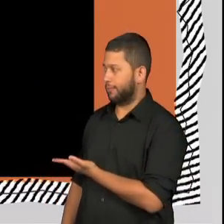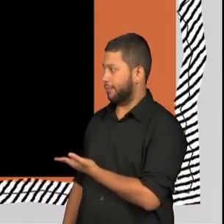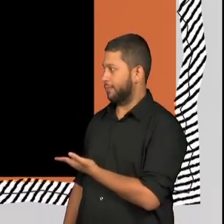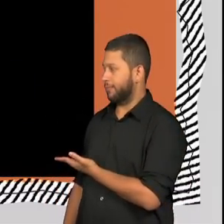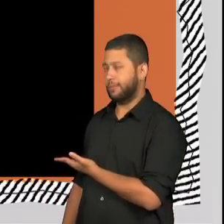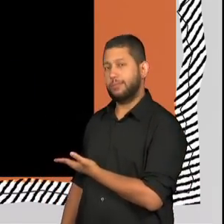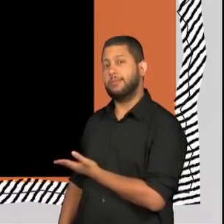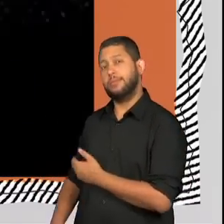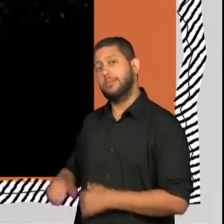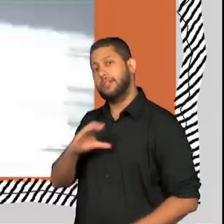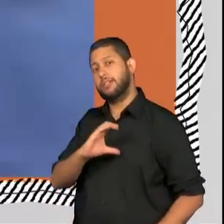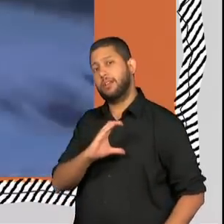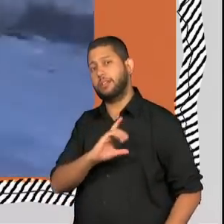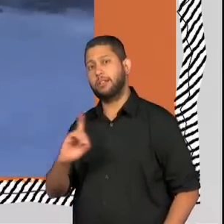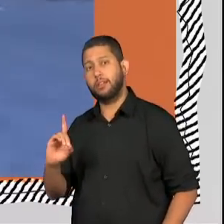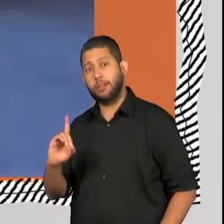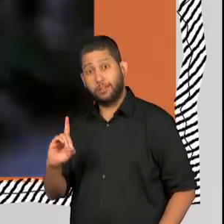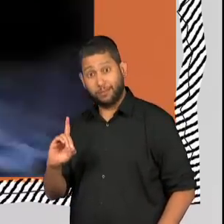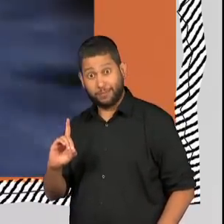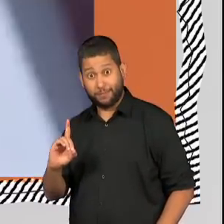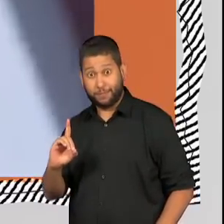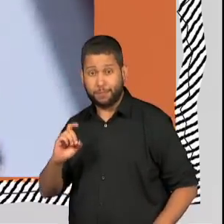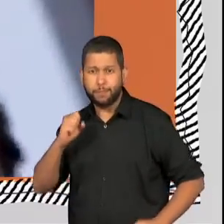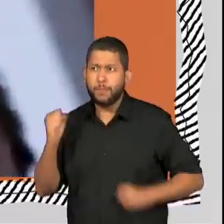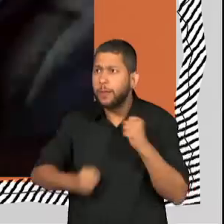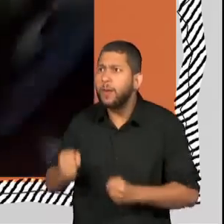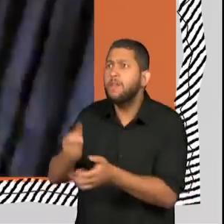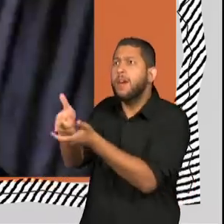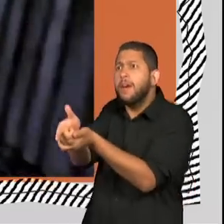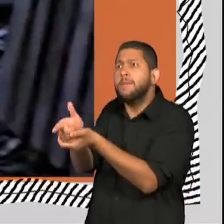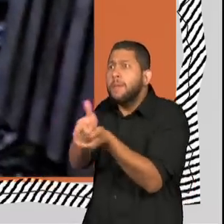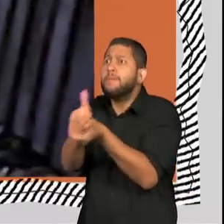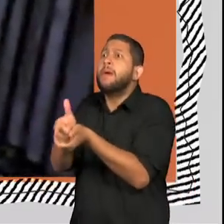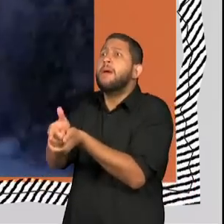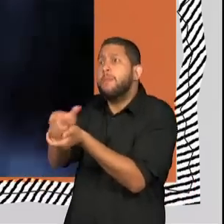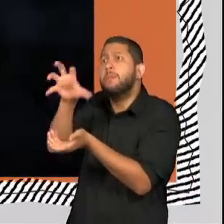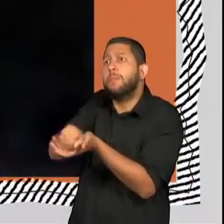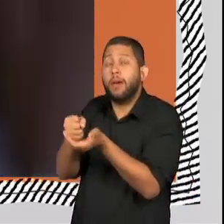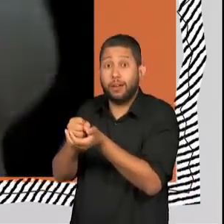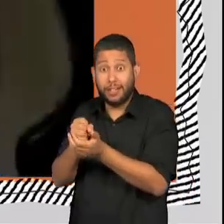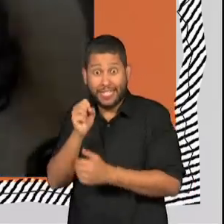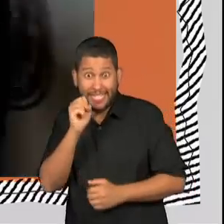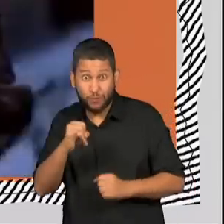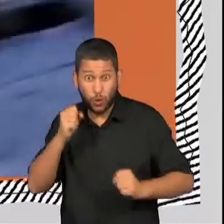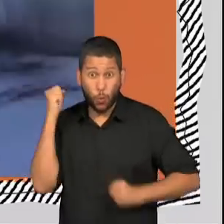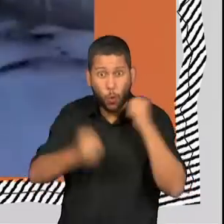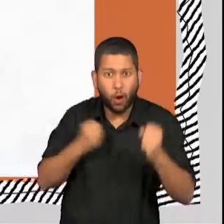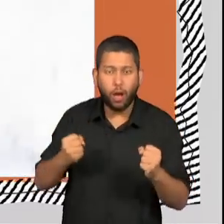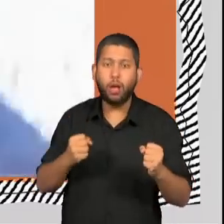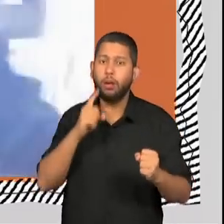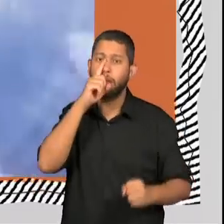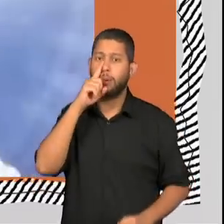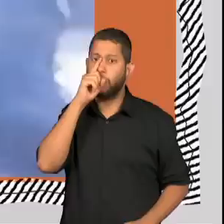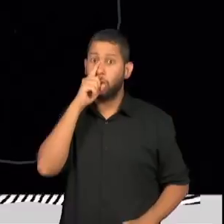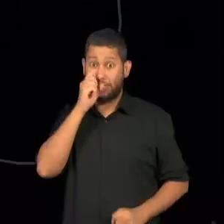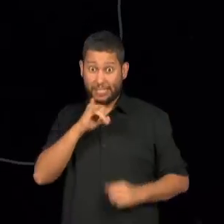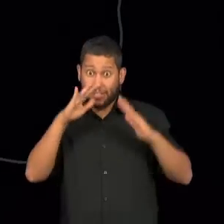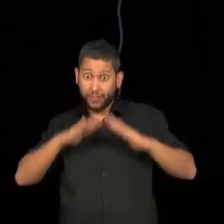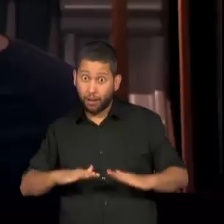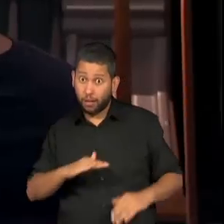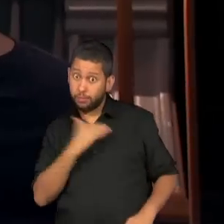E na Cidade de Deus, a galera fugiu! Pega a galinha aí, rapaz! Se correr, o bicho pega. Se ficar, o bicho